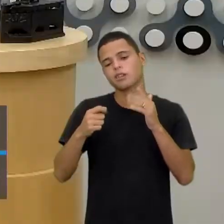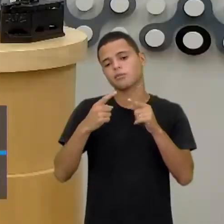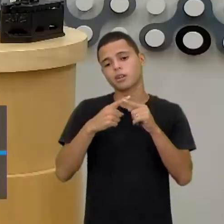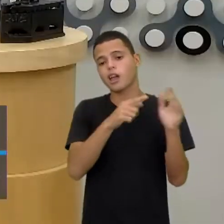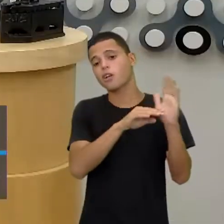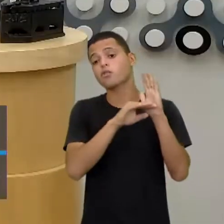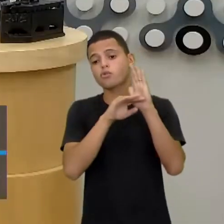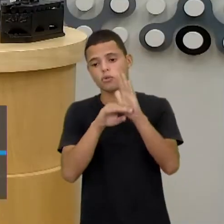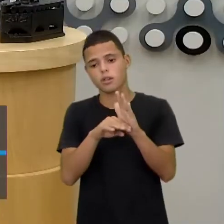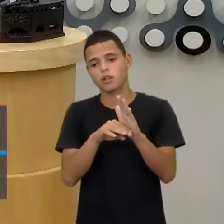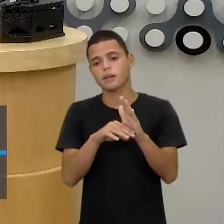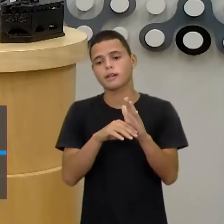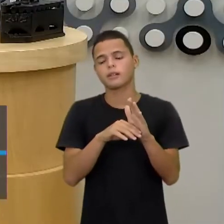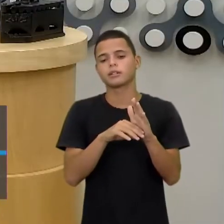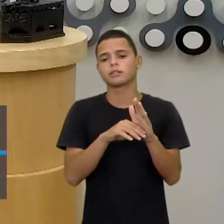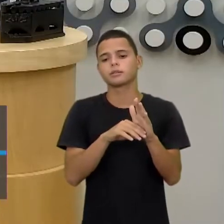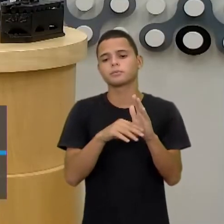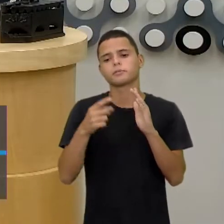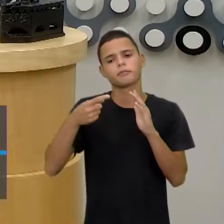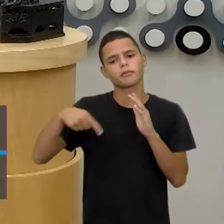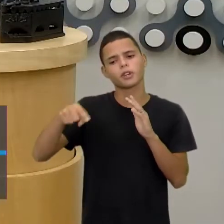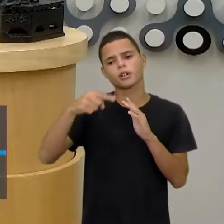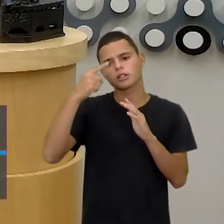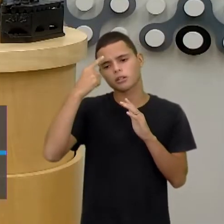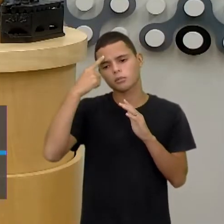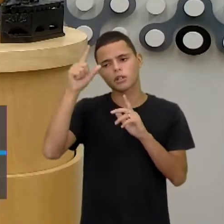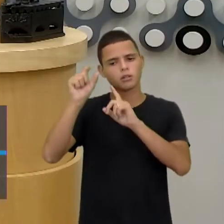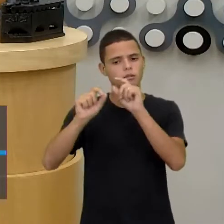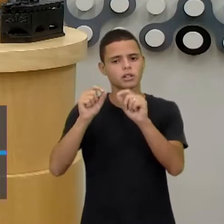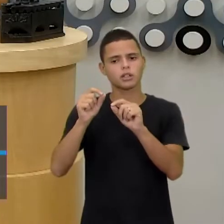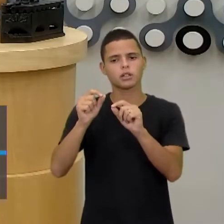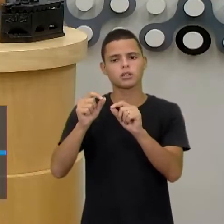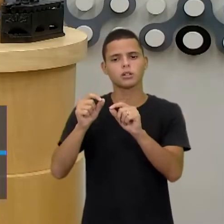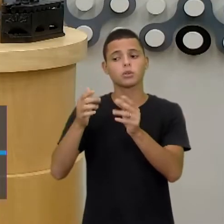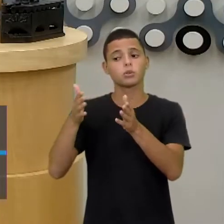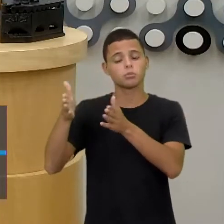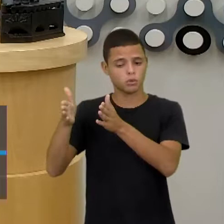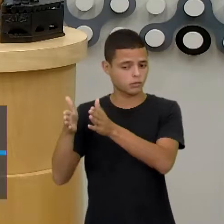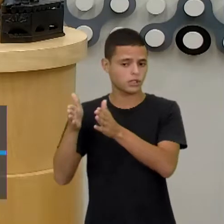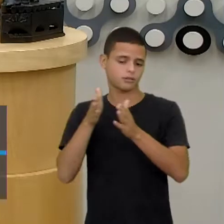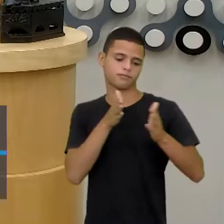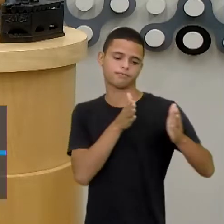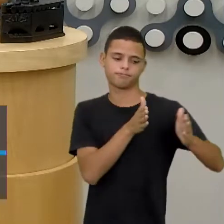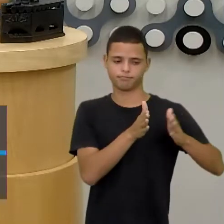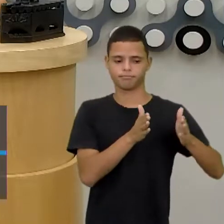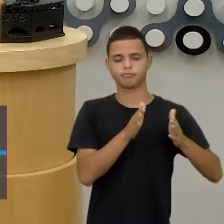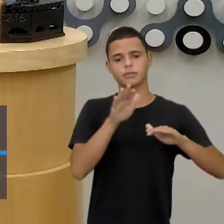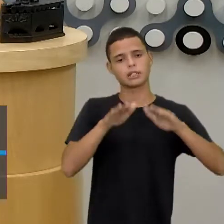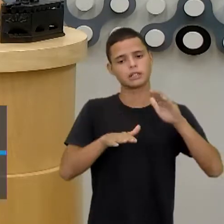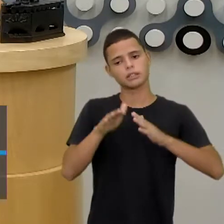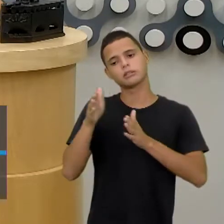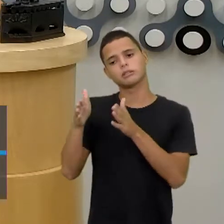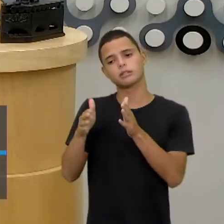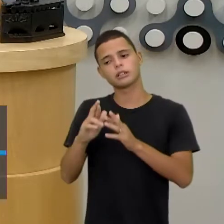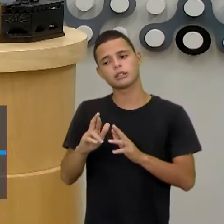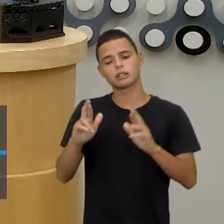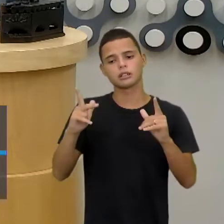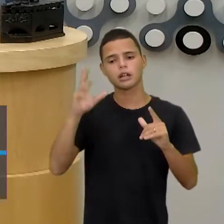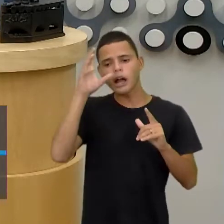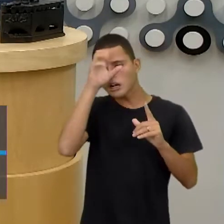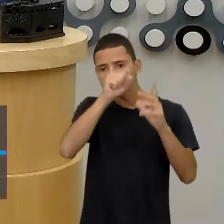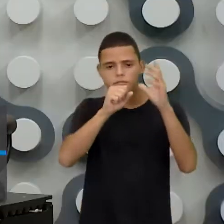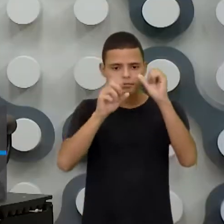todas as situações. Não, a gente vai pensar aqui na adequação aos contextos e aprender as variedades